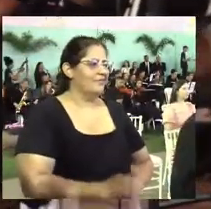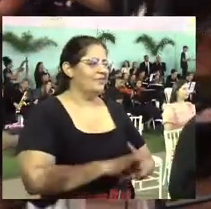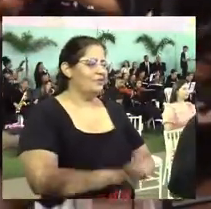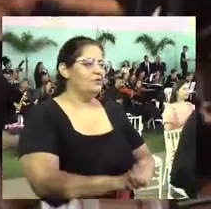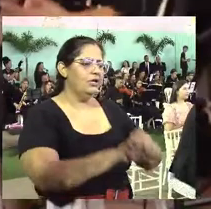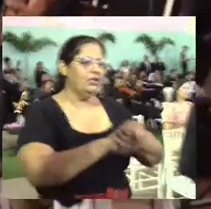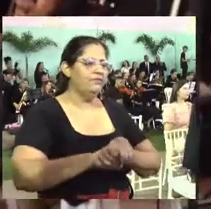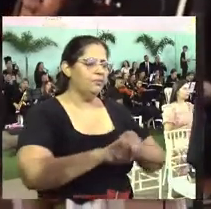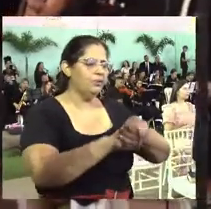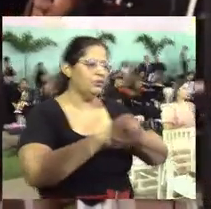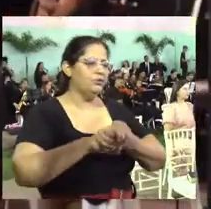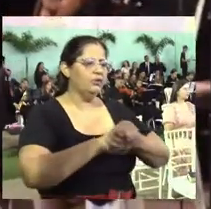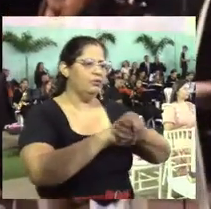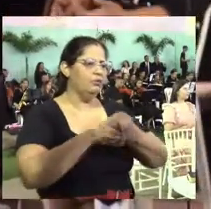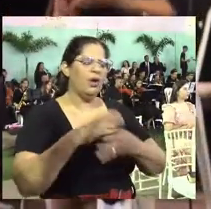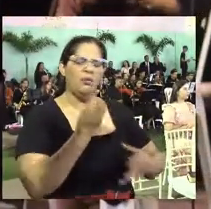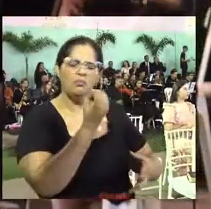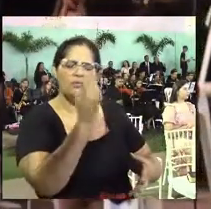Aleluia